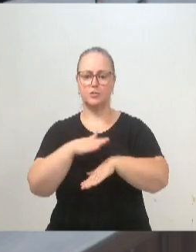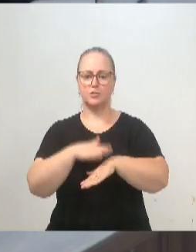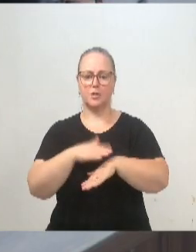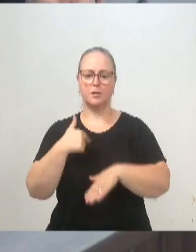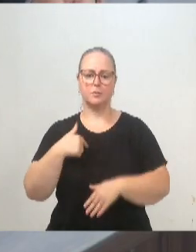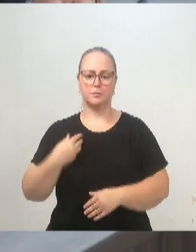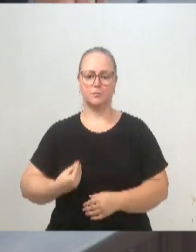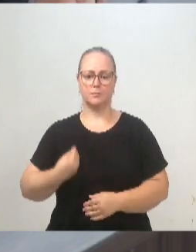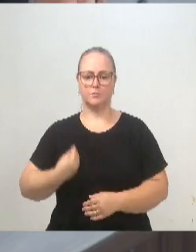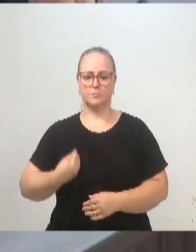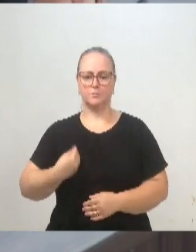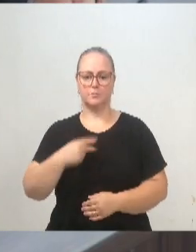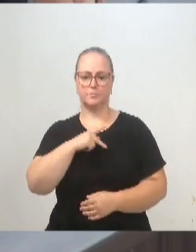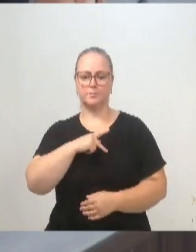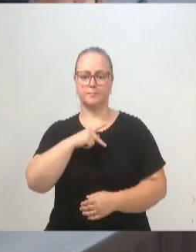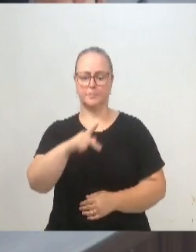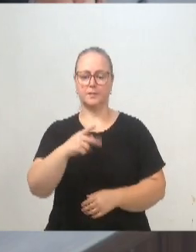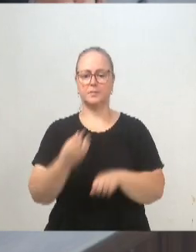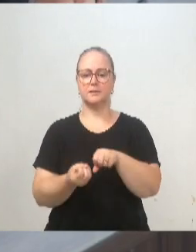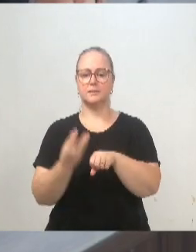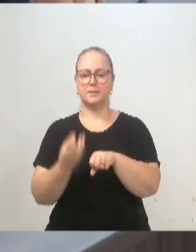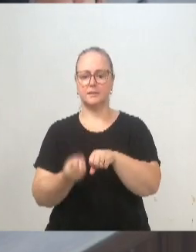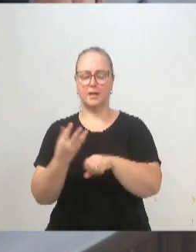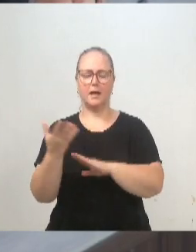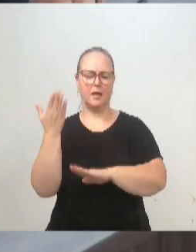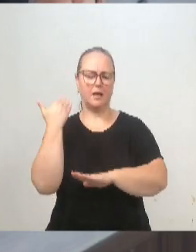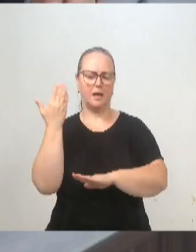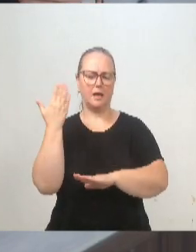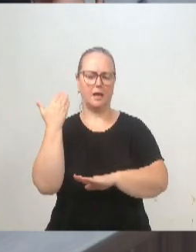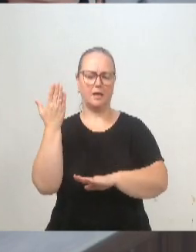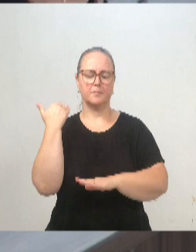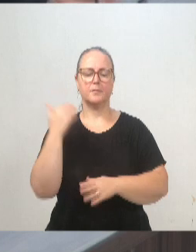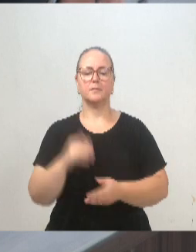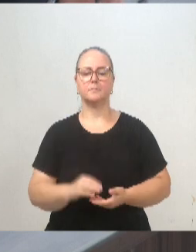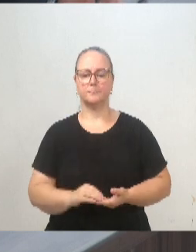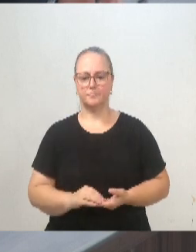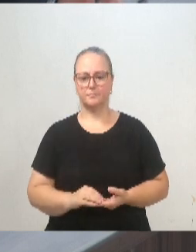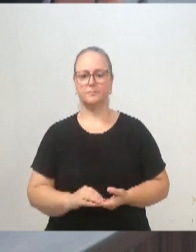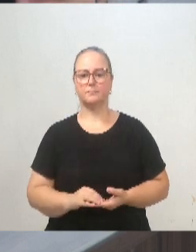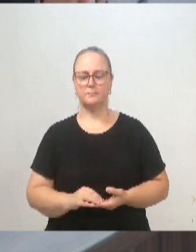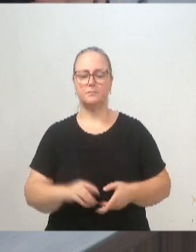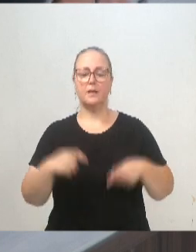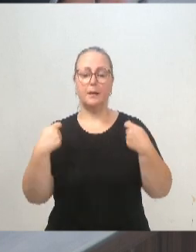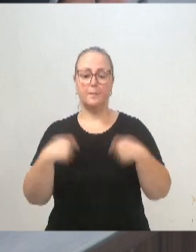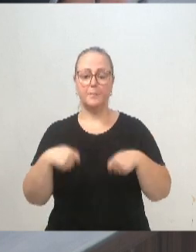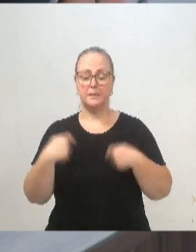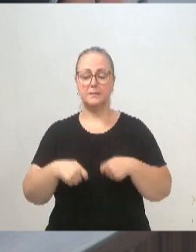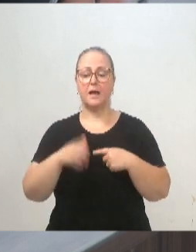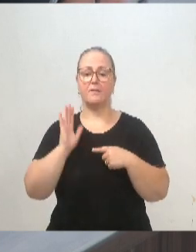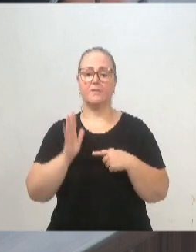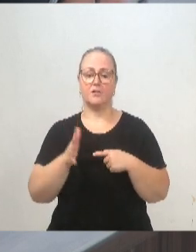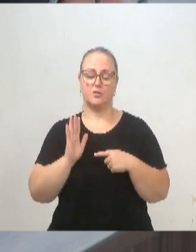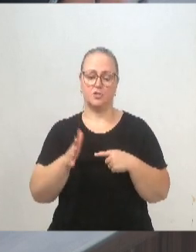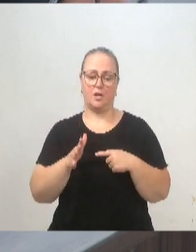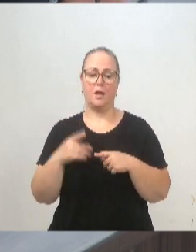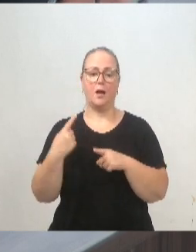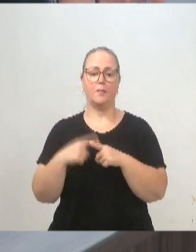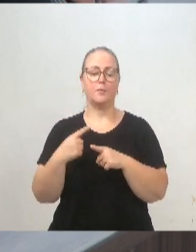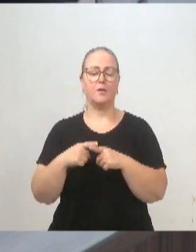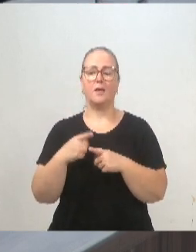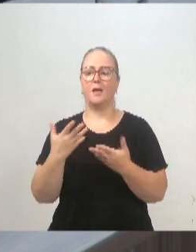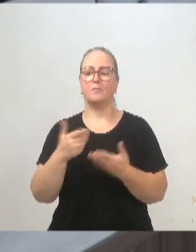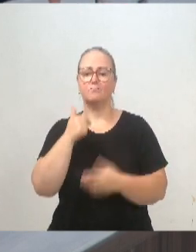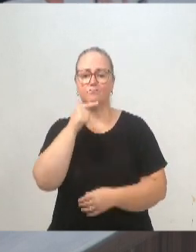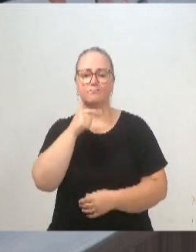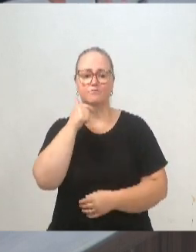estava presidente do CETERB à época, ela já deveria ter saído de lá, porque ela já não comporta com o número do contingente,